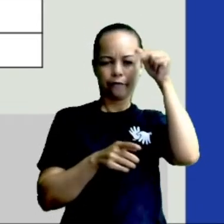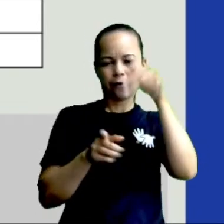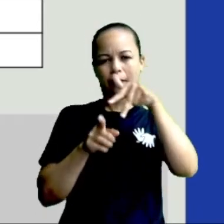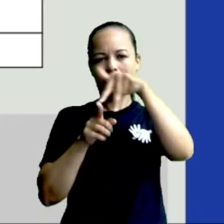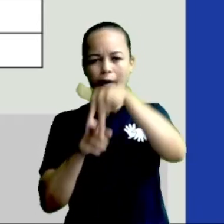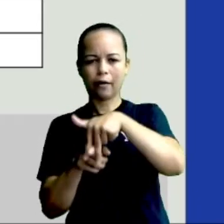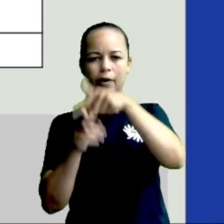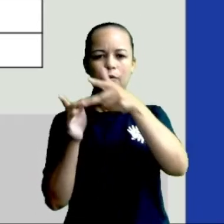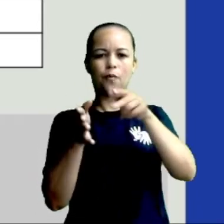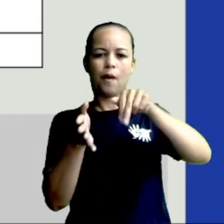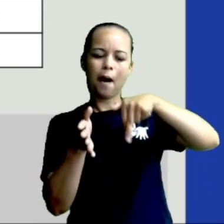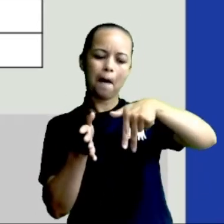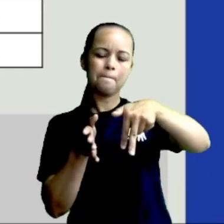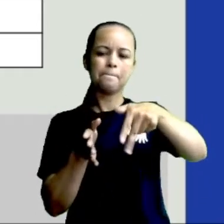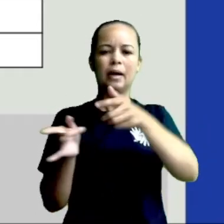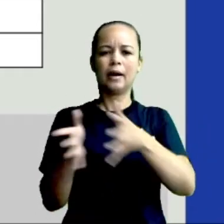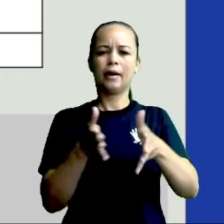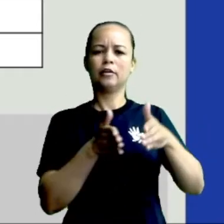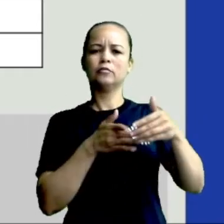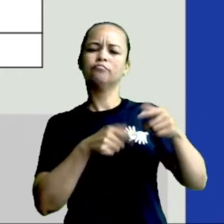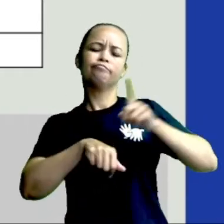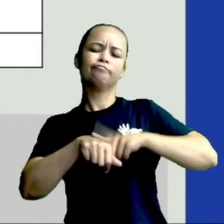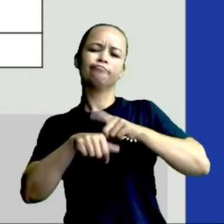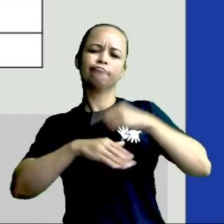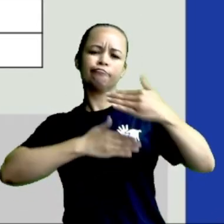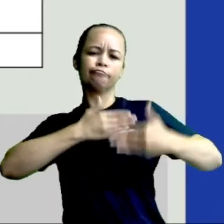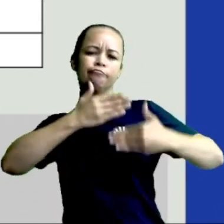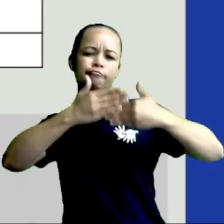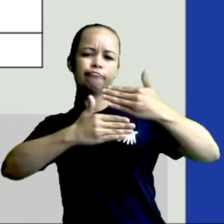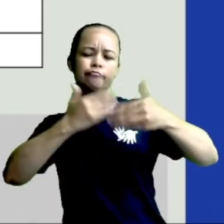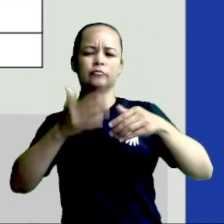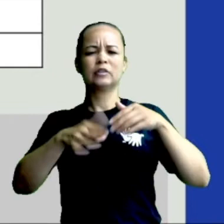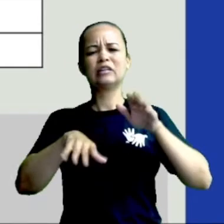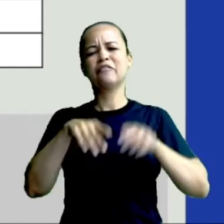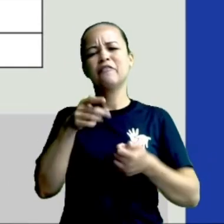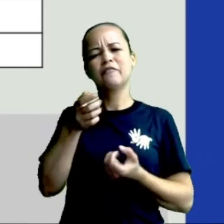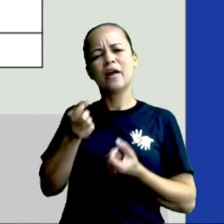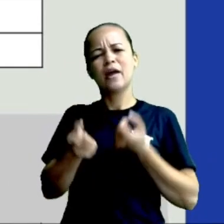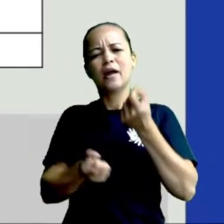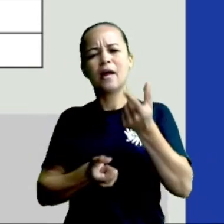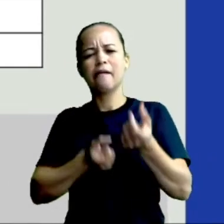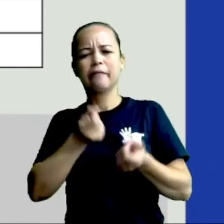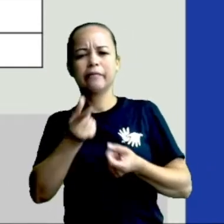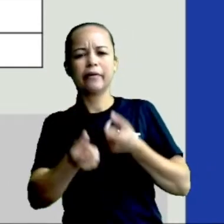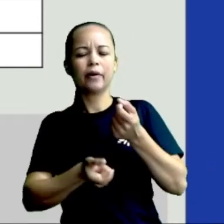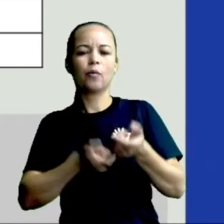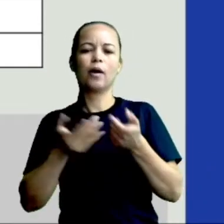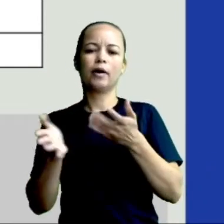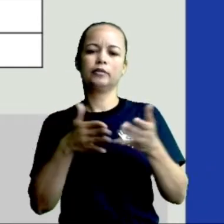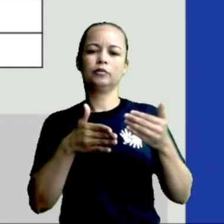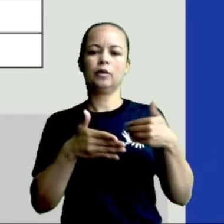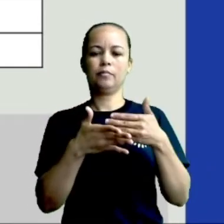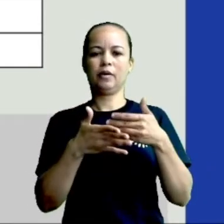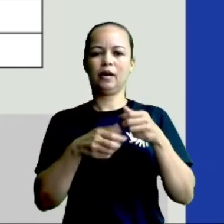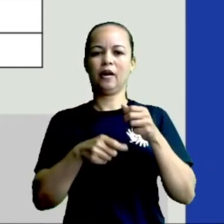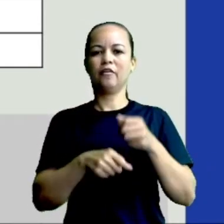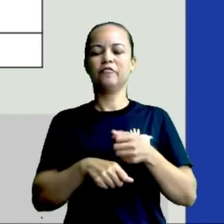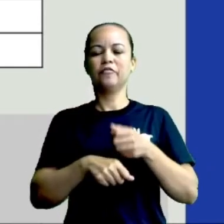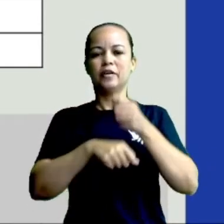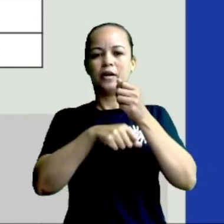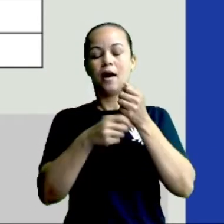passo, pela manhã, de tempos em tempos, de vez em quando, em breve, ao vivo,